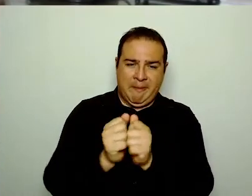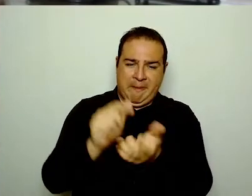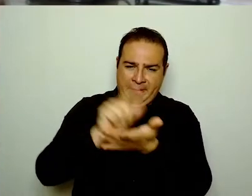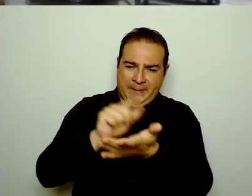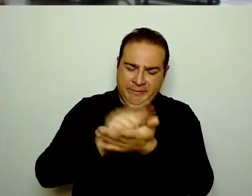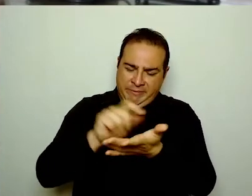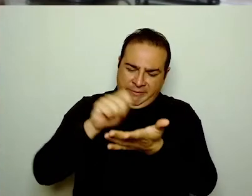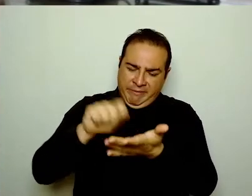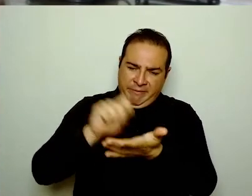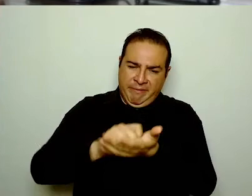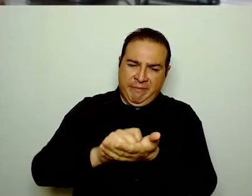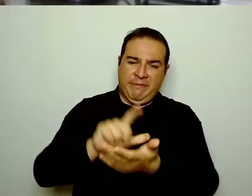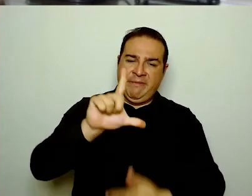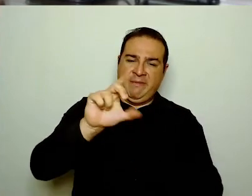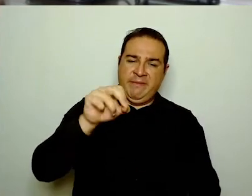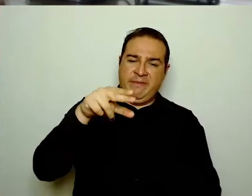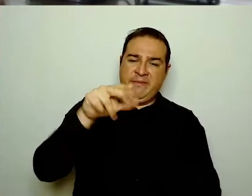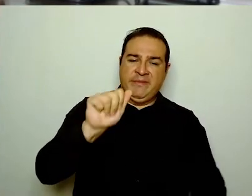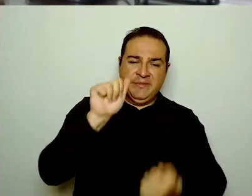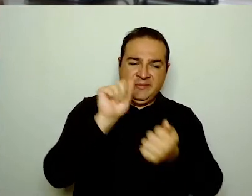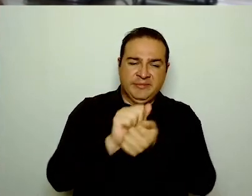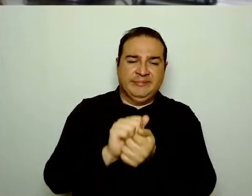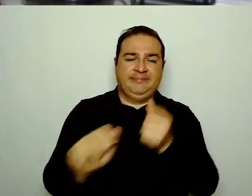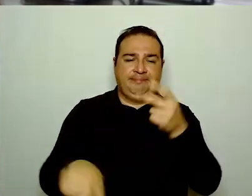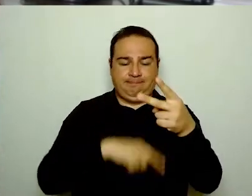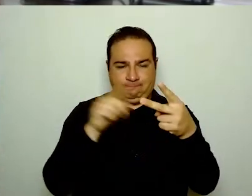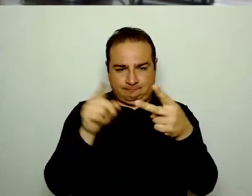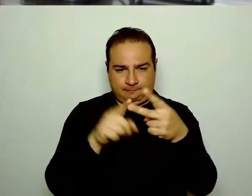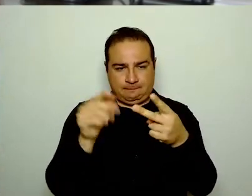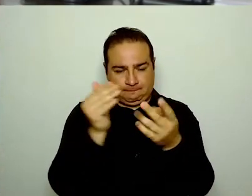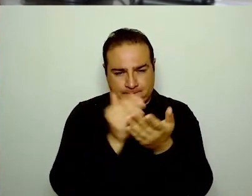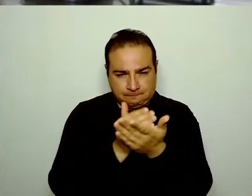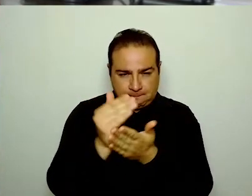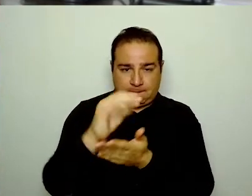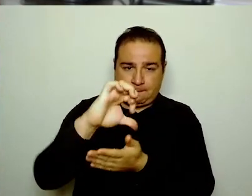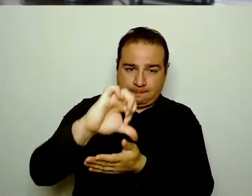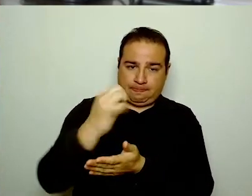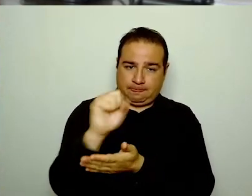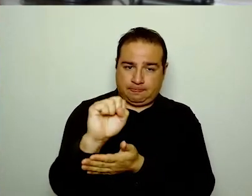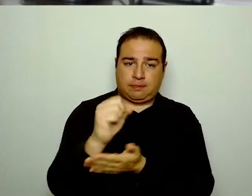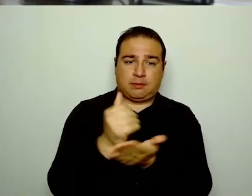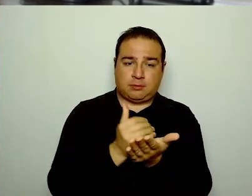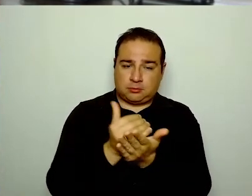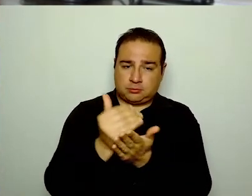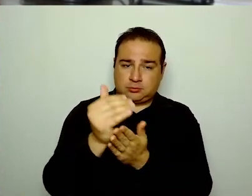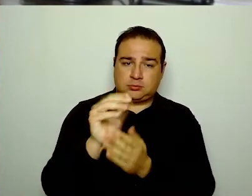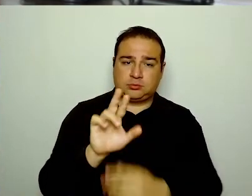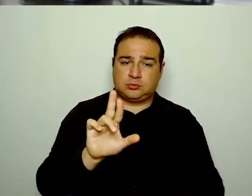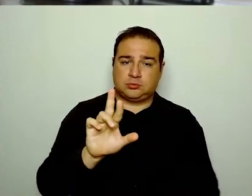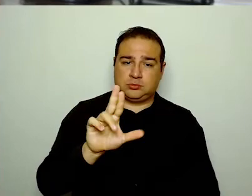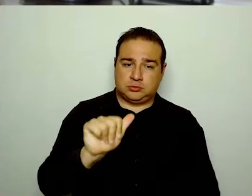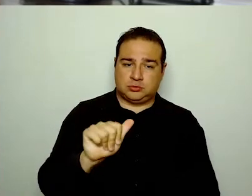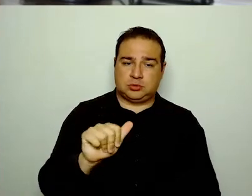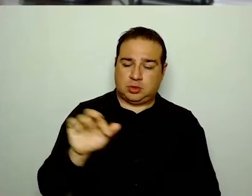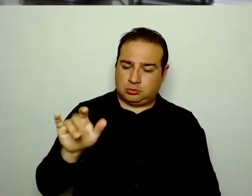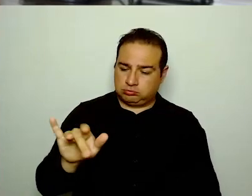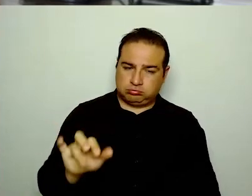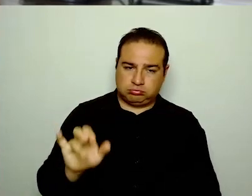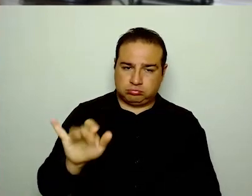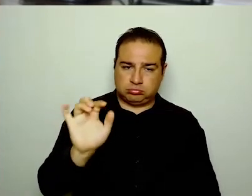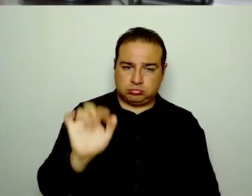tradicional, que seria a urna de lona, como também houve em 98 a votação da